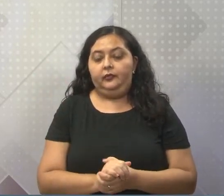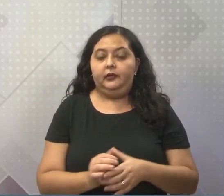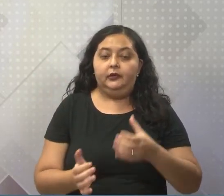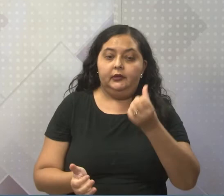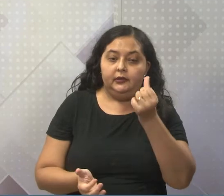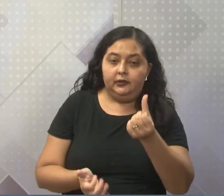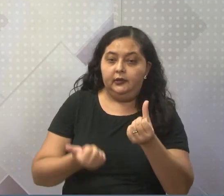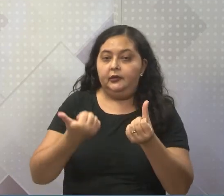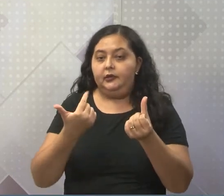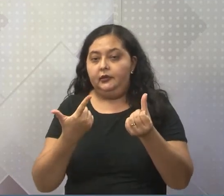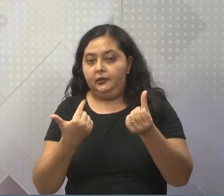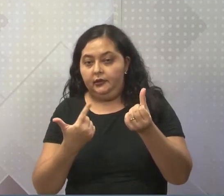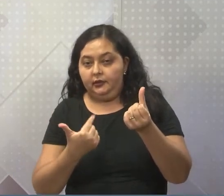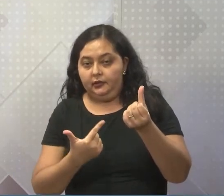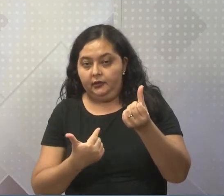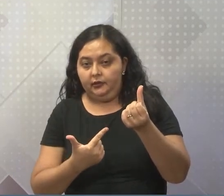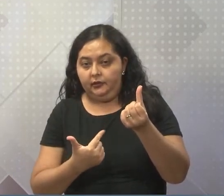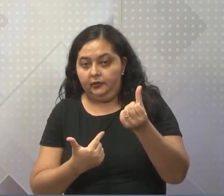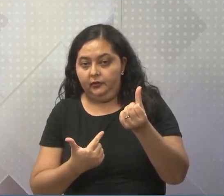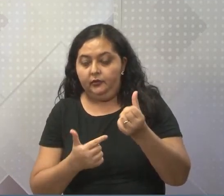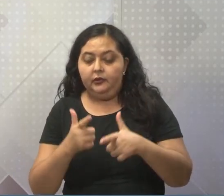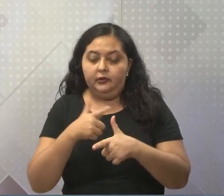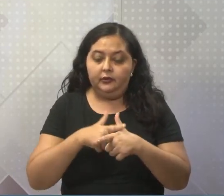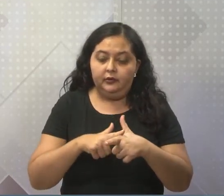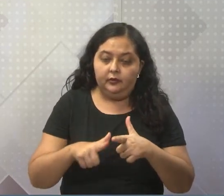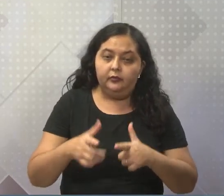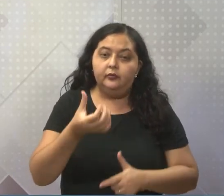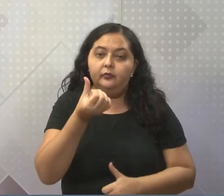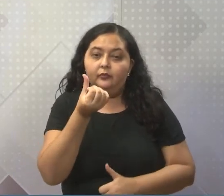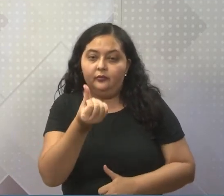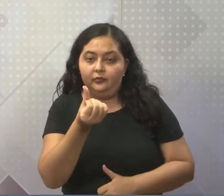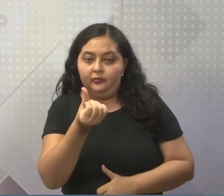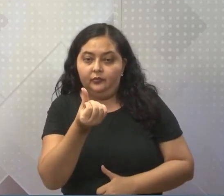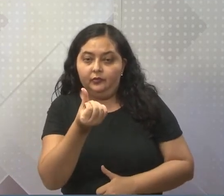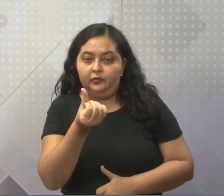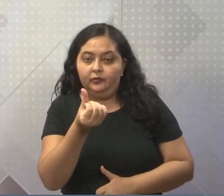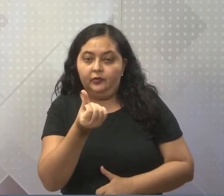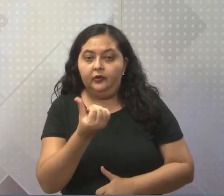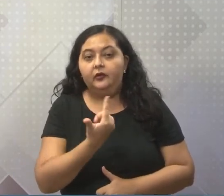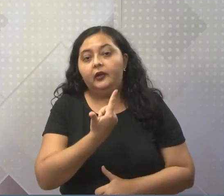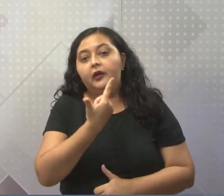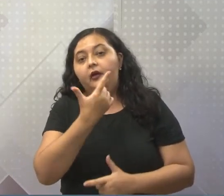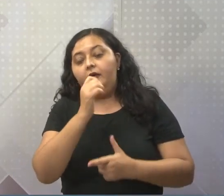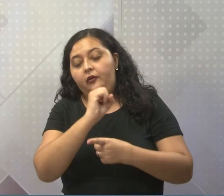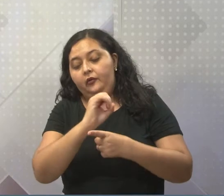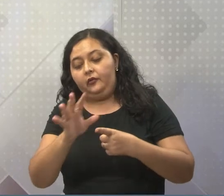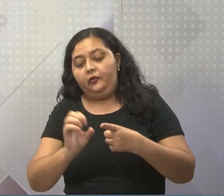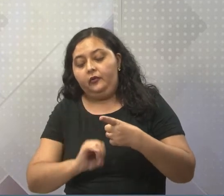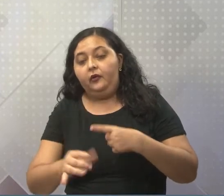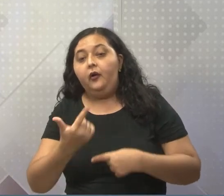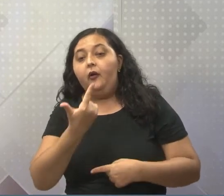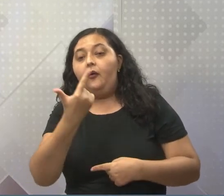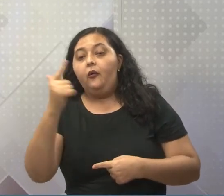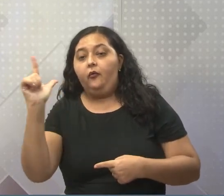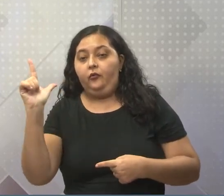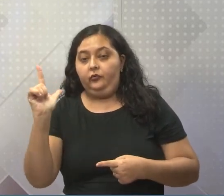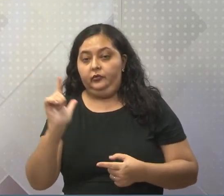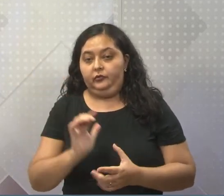12 também podem ser divididos por 6, o que nos daria uma outra fração